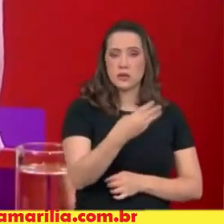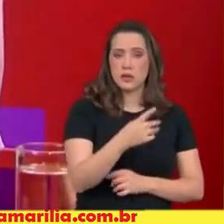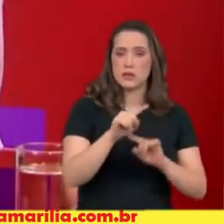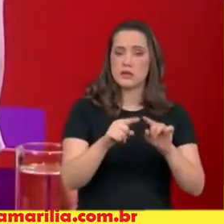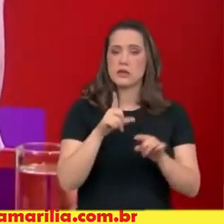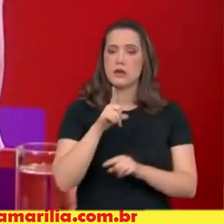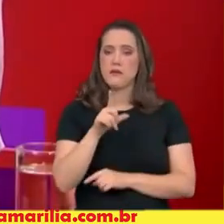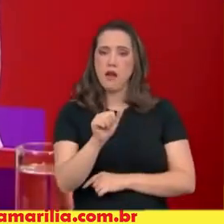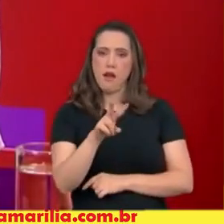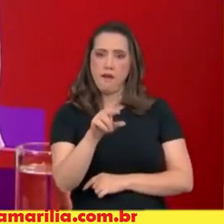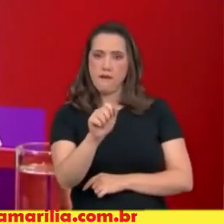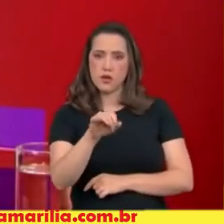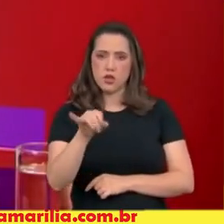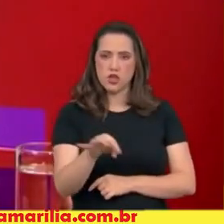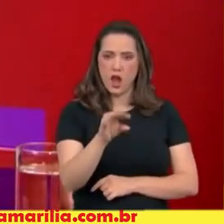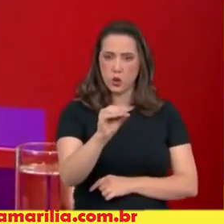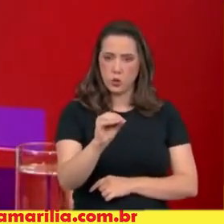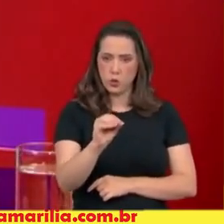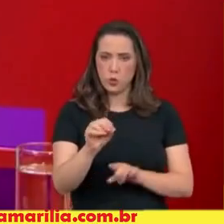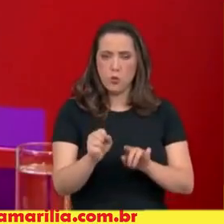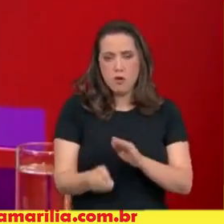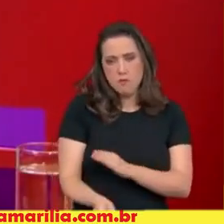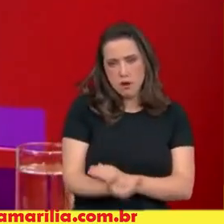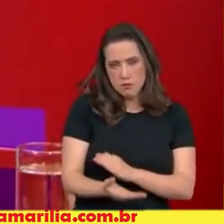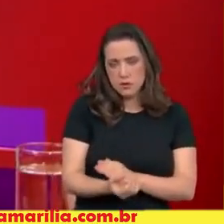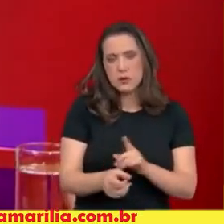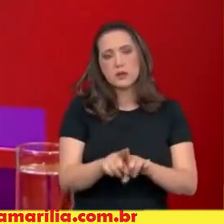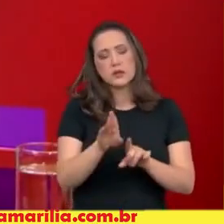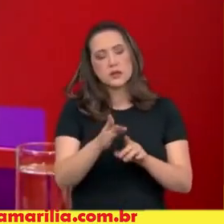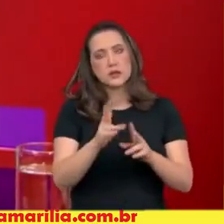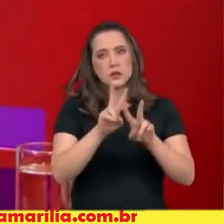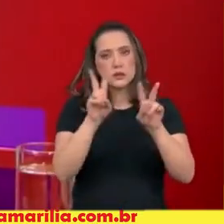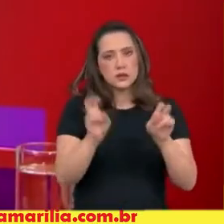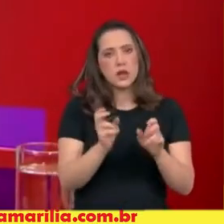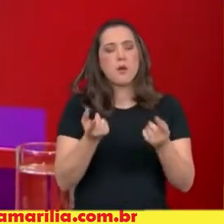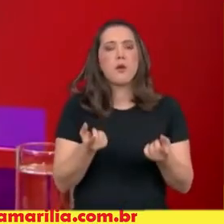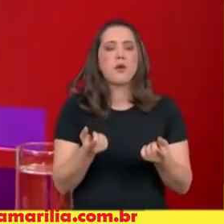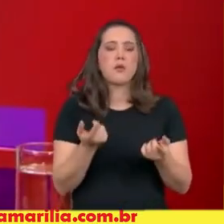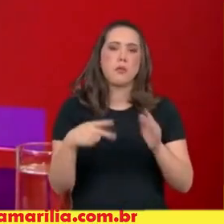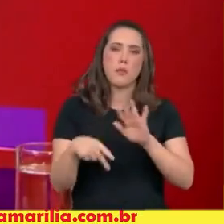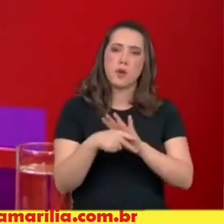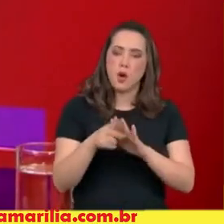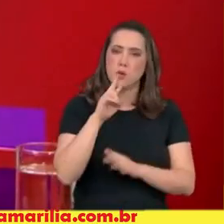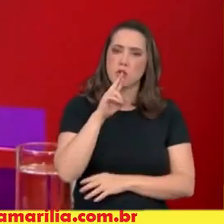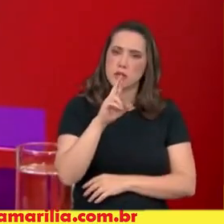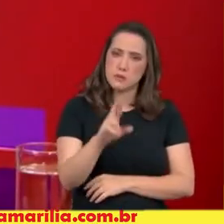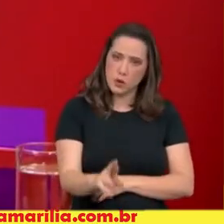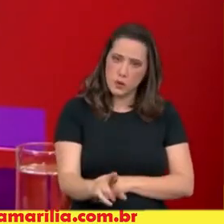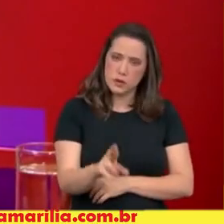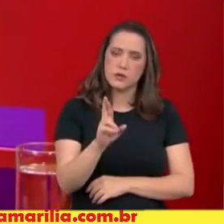depois foi possibilitada por um pacote de leis aprovados como resposta às ruas. E, em